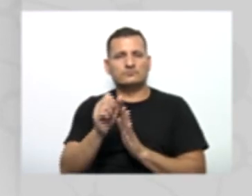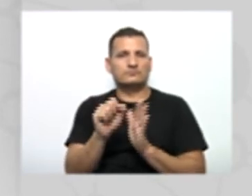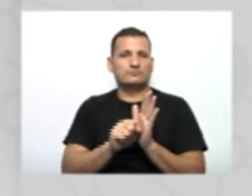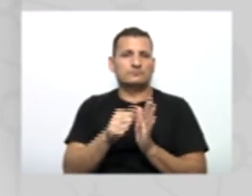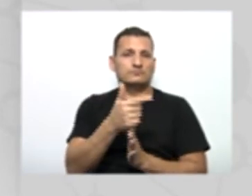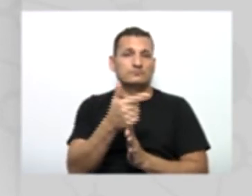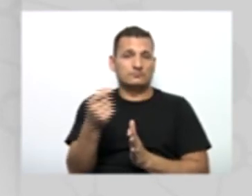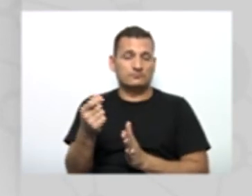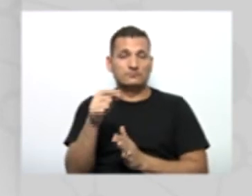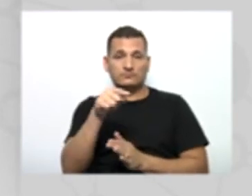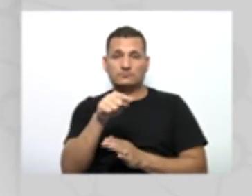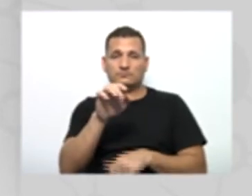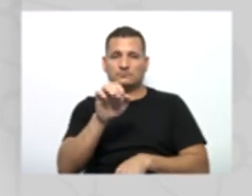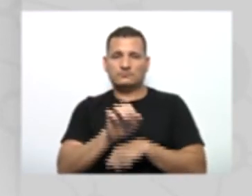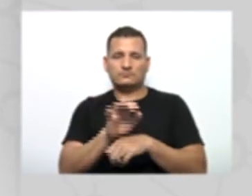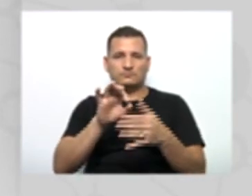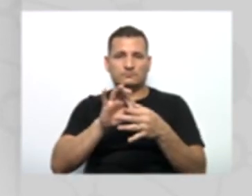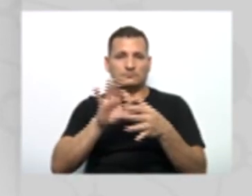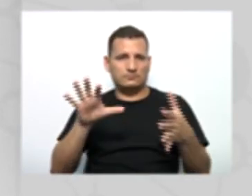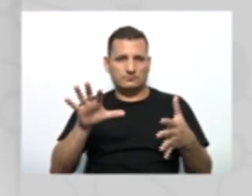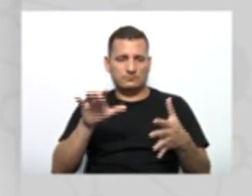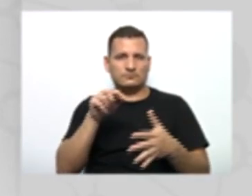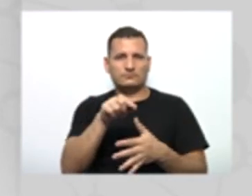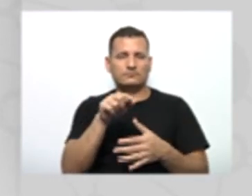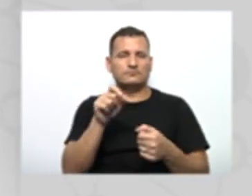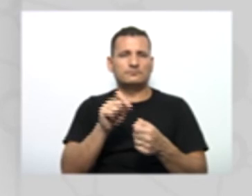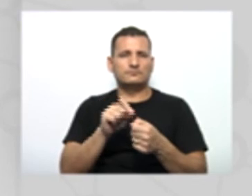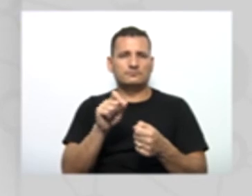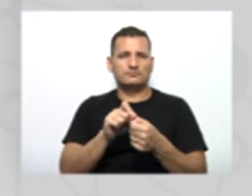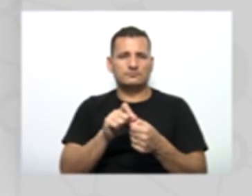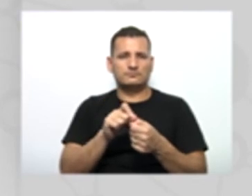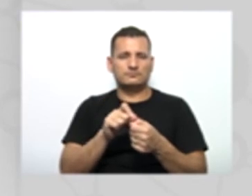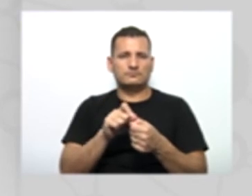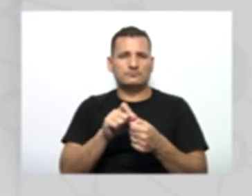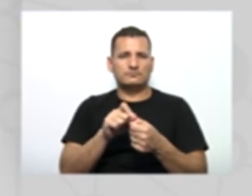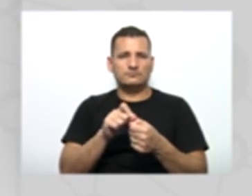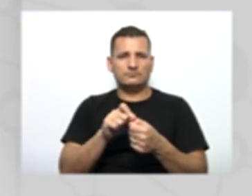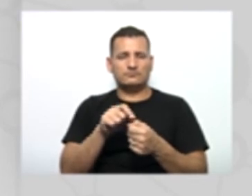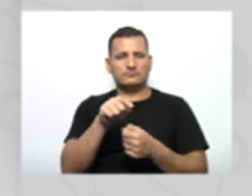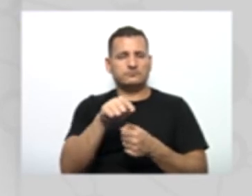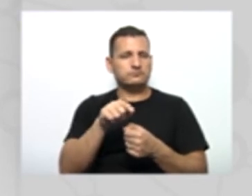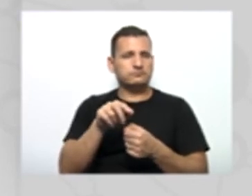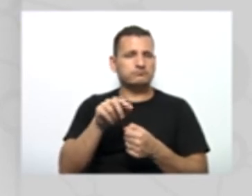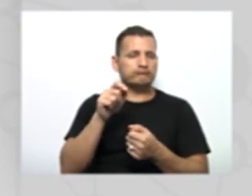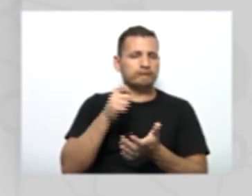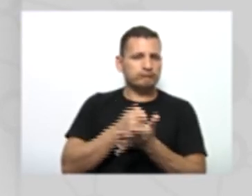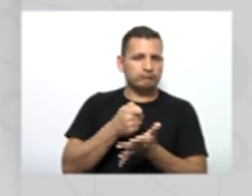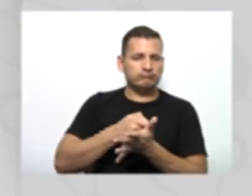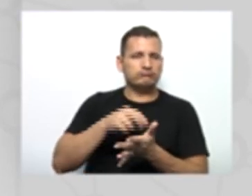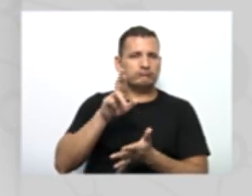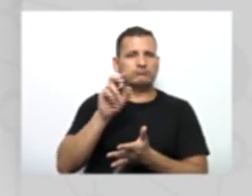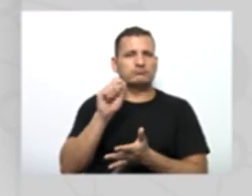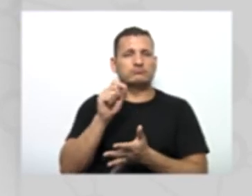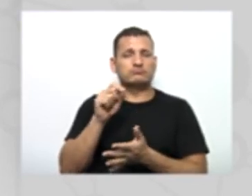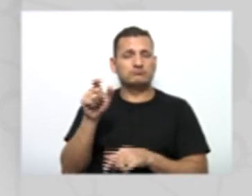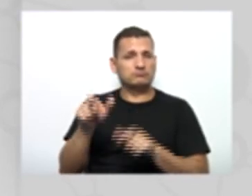mas em não ser molestada abusivamente pelo Estado, né? Claro, esse conceito de Benjamin Constant foi